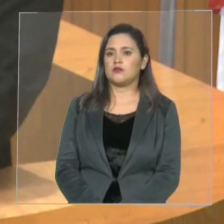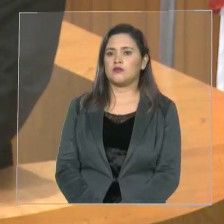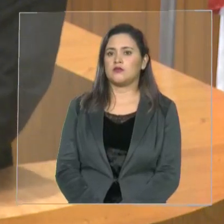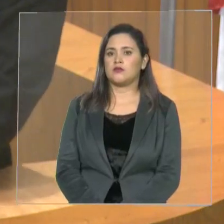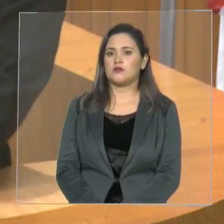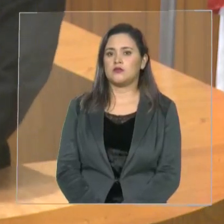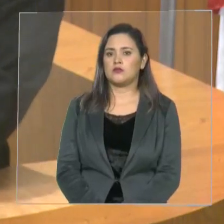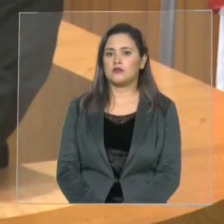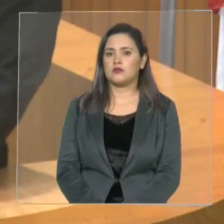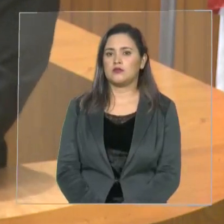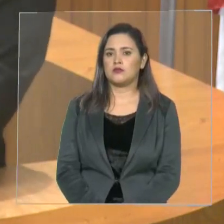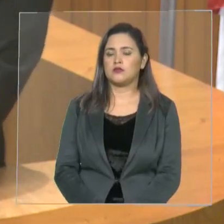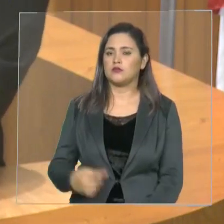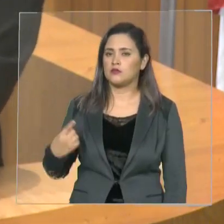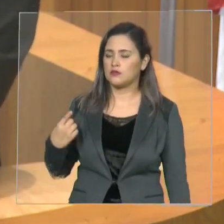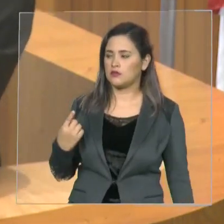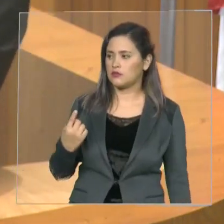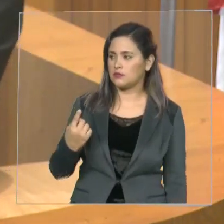mais uma vez,